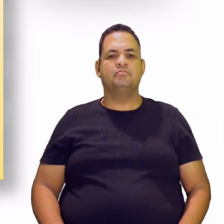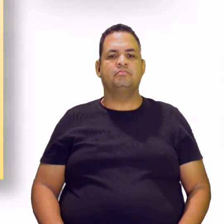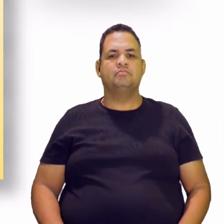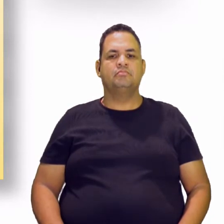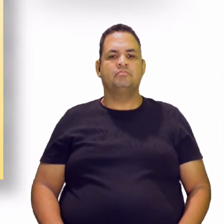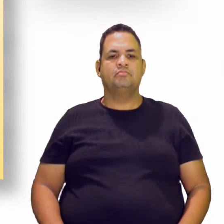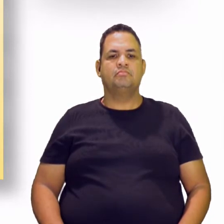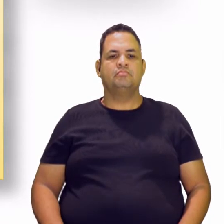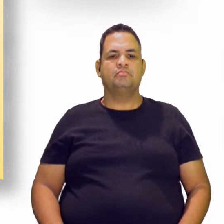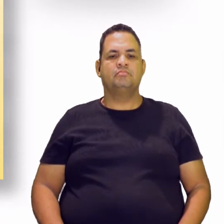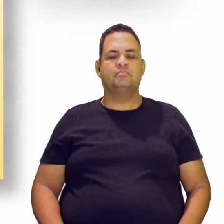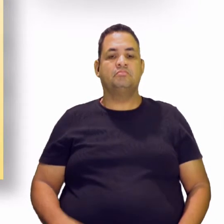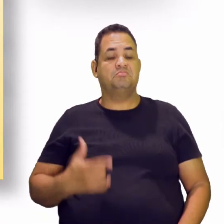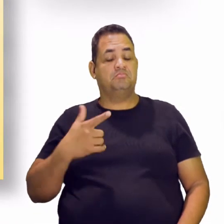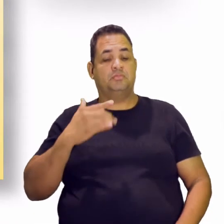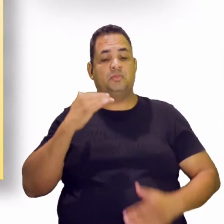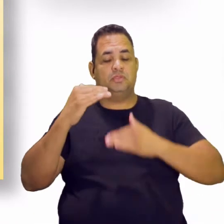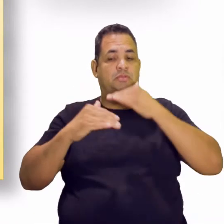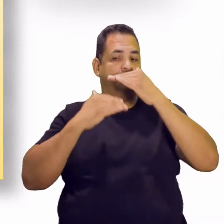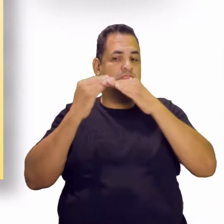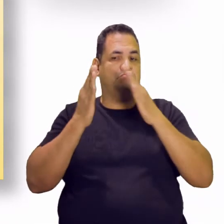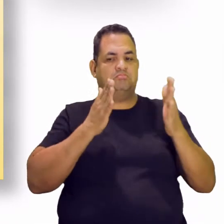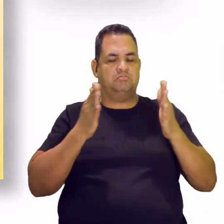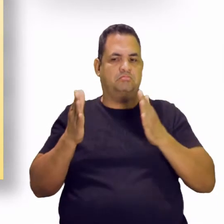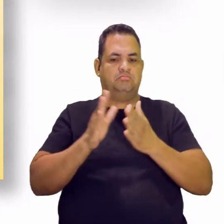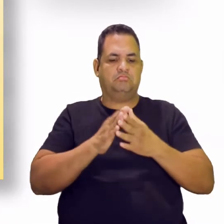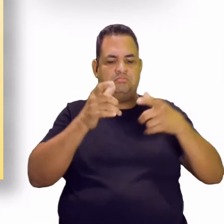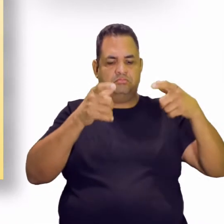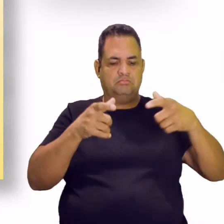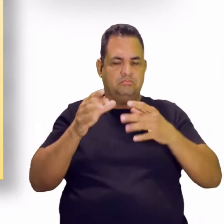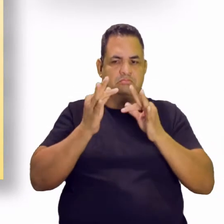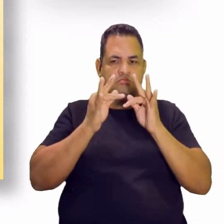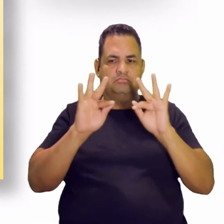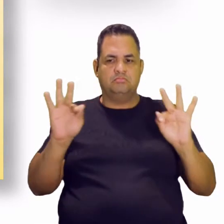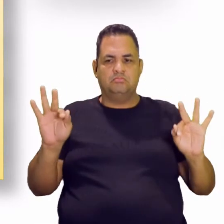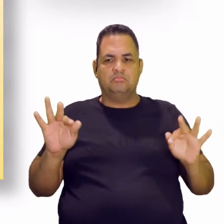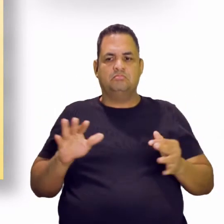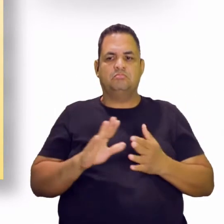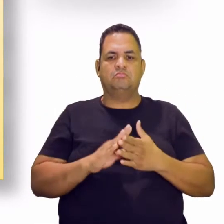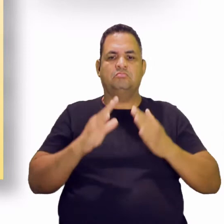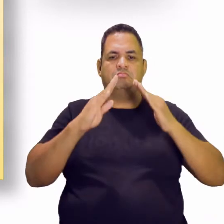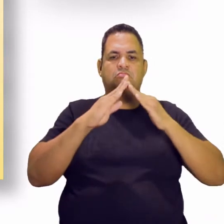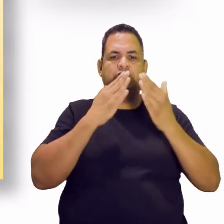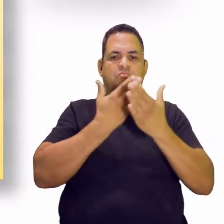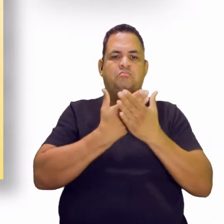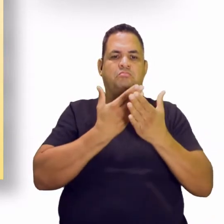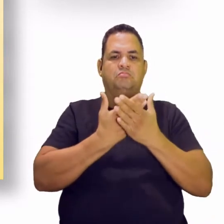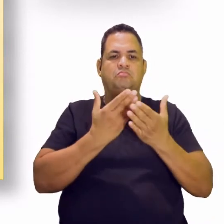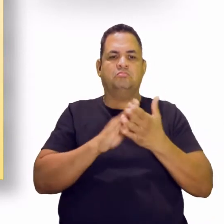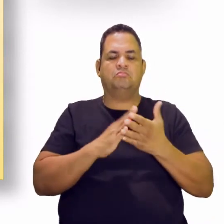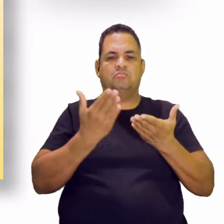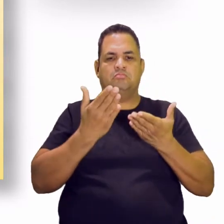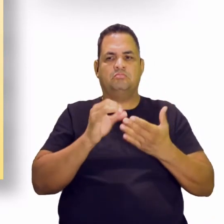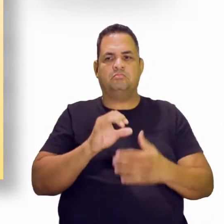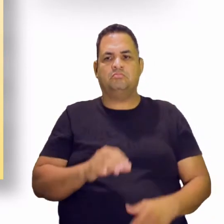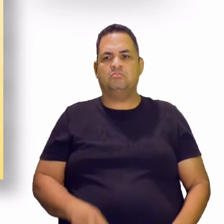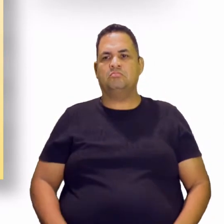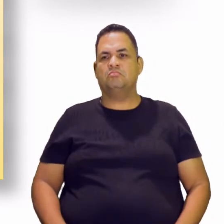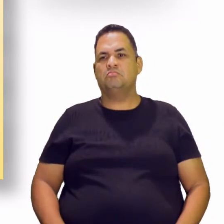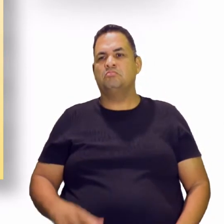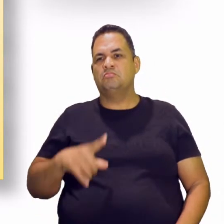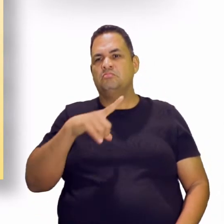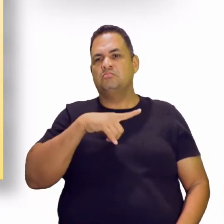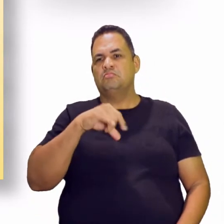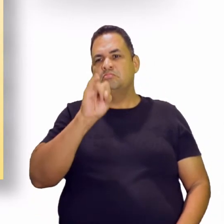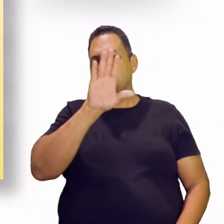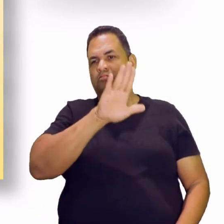bem sem muito desenvolvimento, né? Eram locais bem simples, como escolas, como a imagem que nós estamos vendo